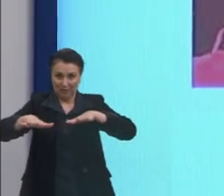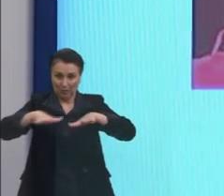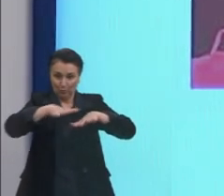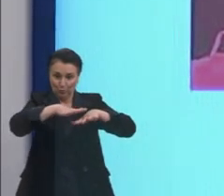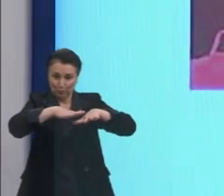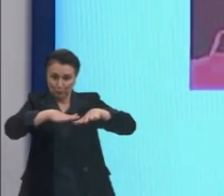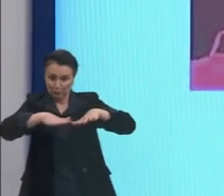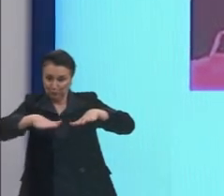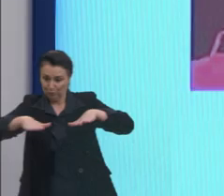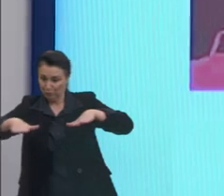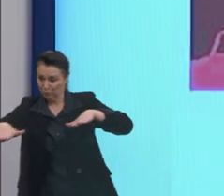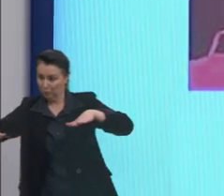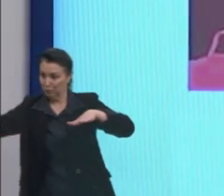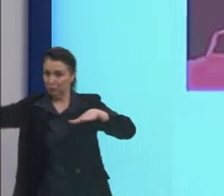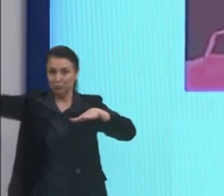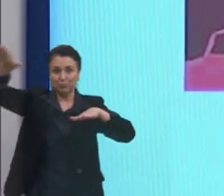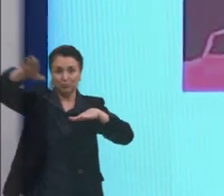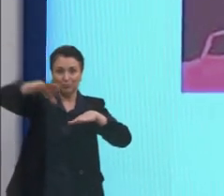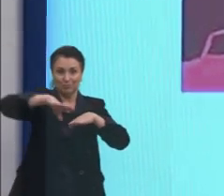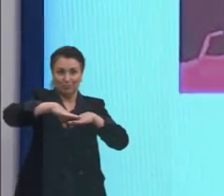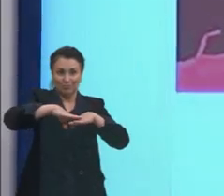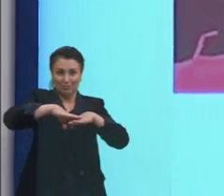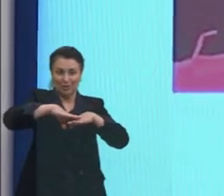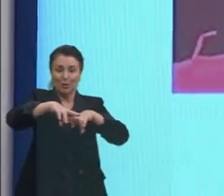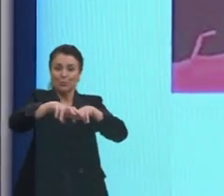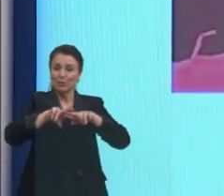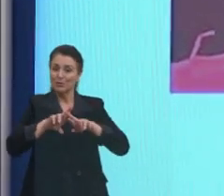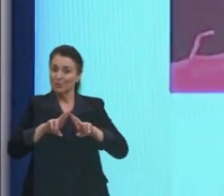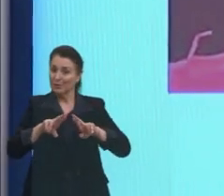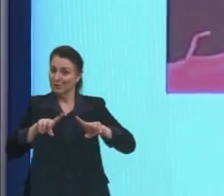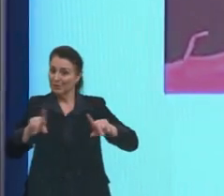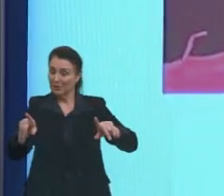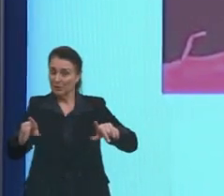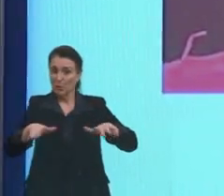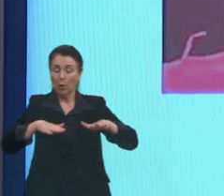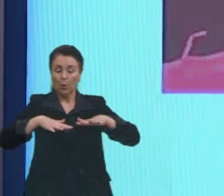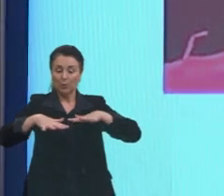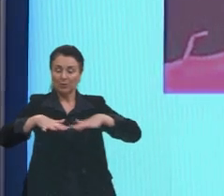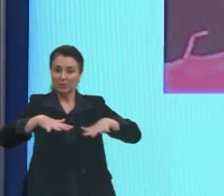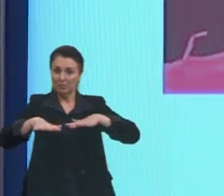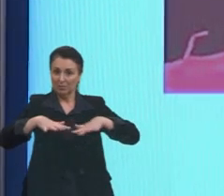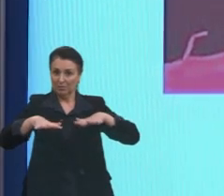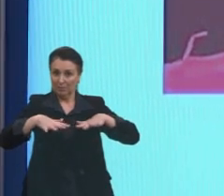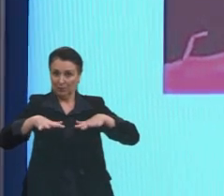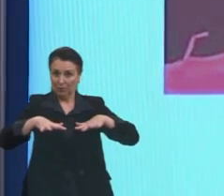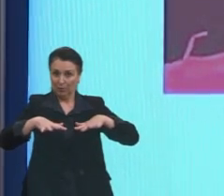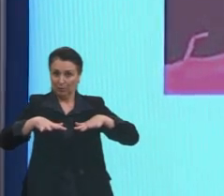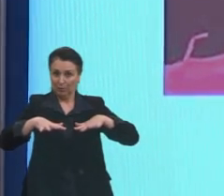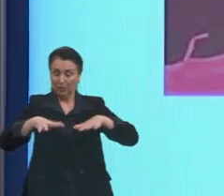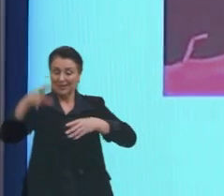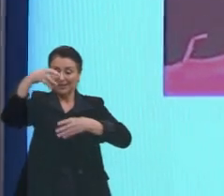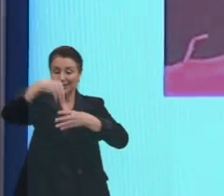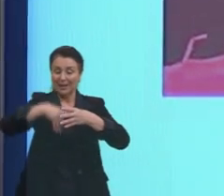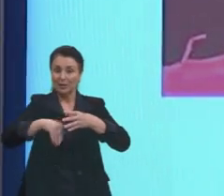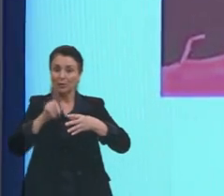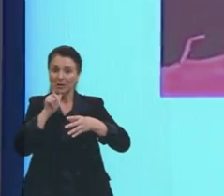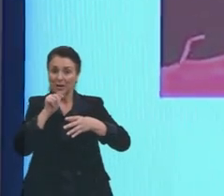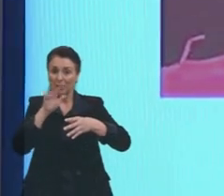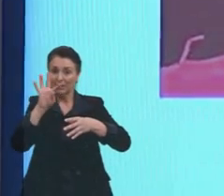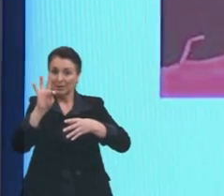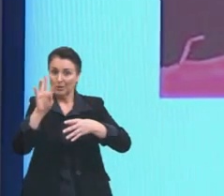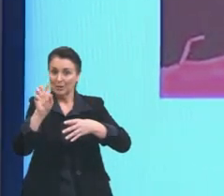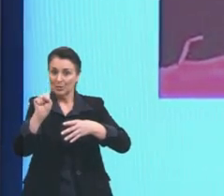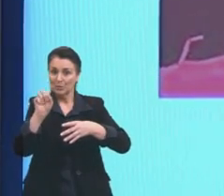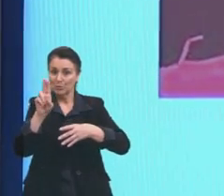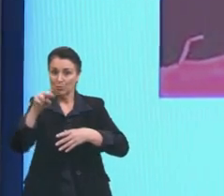é o tsunami então a diferença entre tsunami eo terremoto é que tsunami é dentro do mar certo é